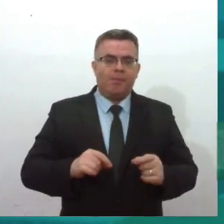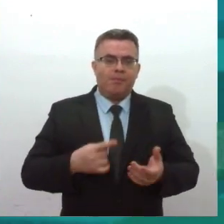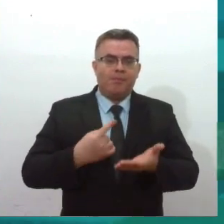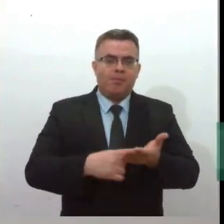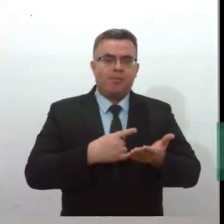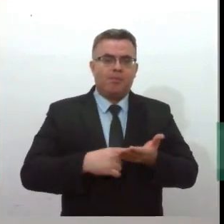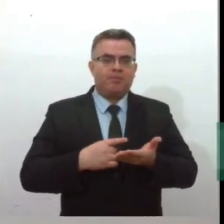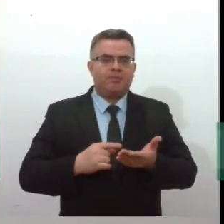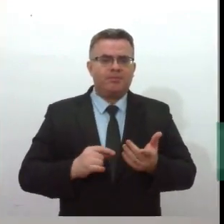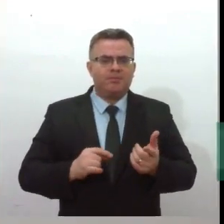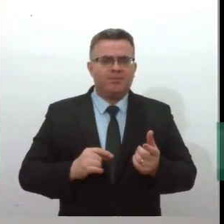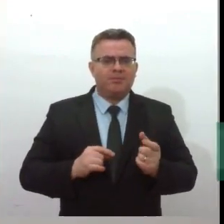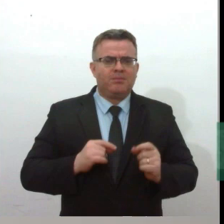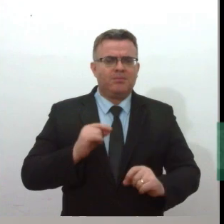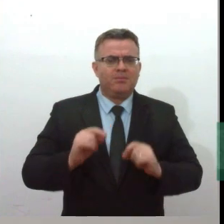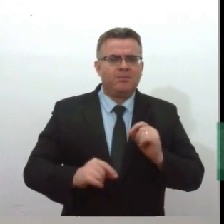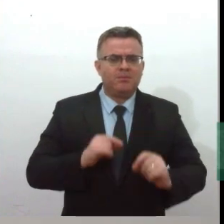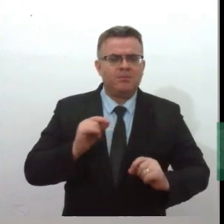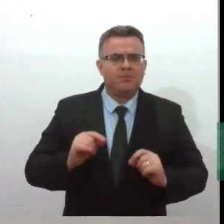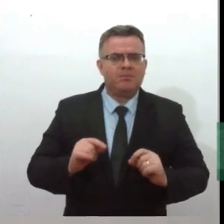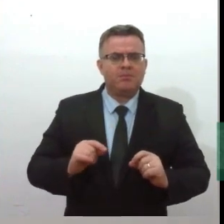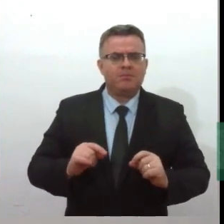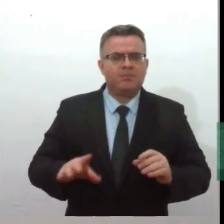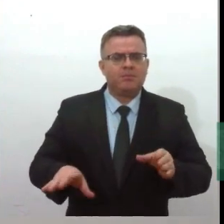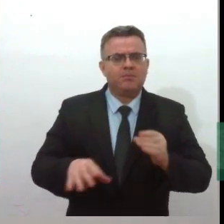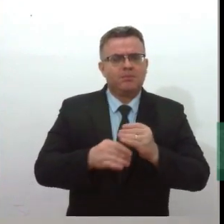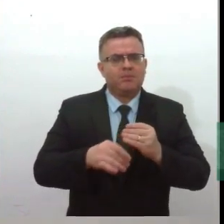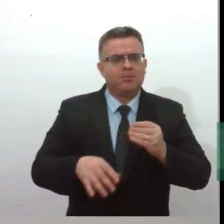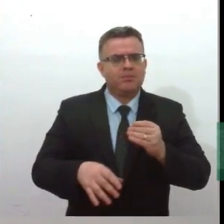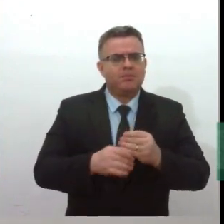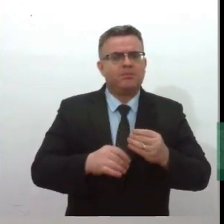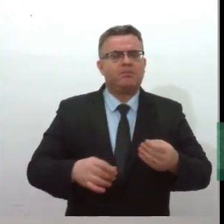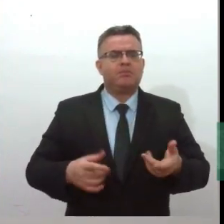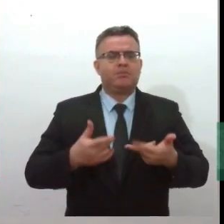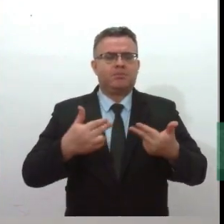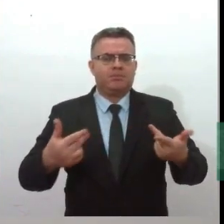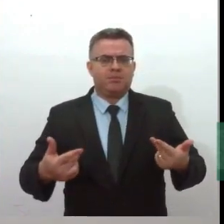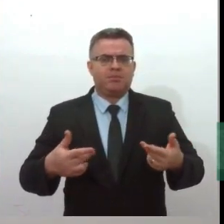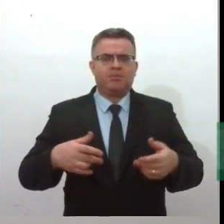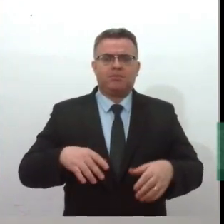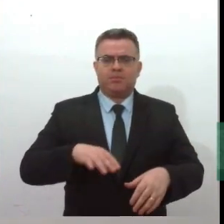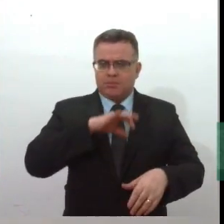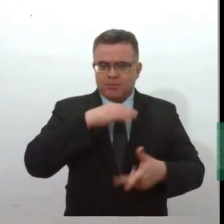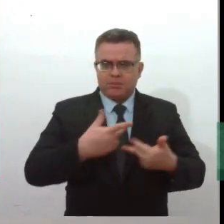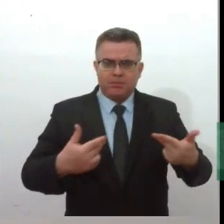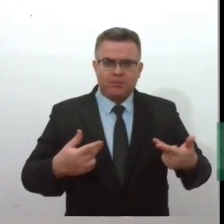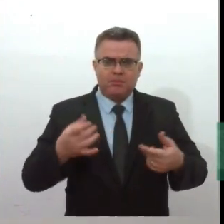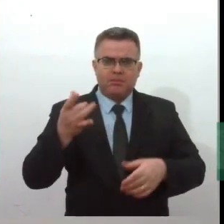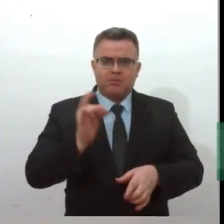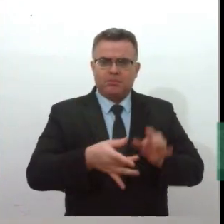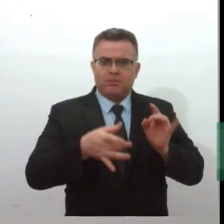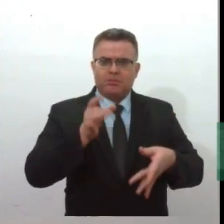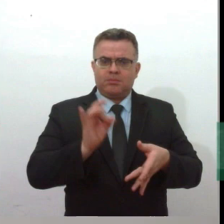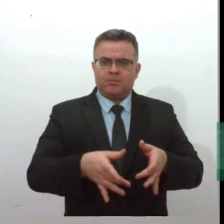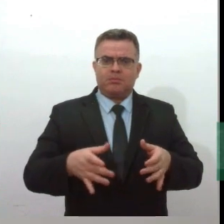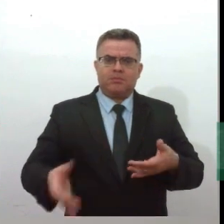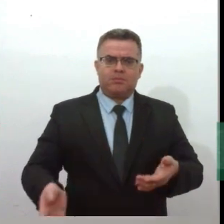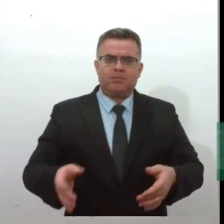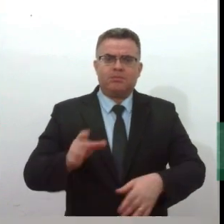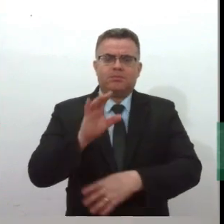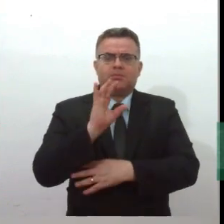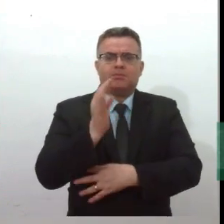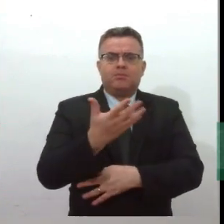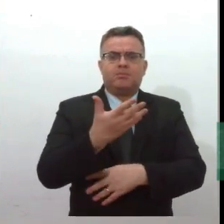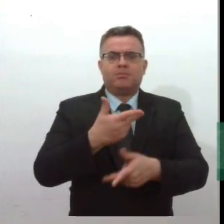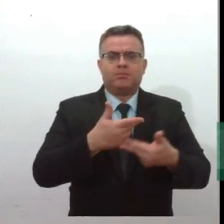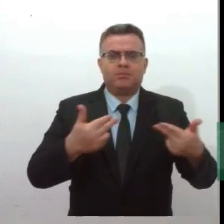só se multiplica em matéria orgânica em decomposição Então tem que ter resto de animais resto de alimentos né plantas mortas